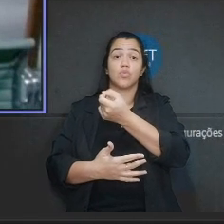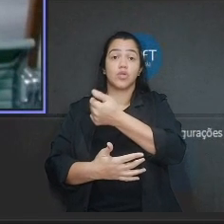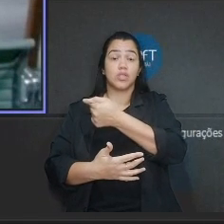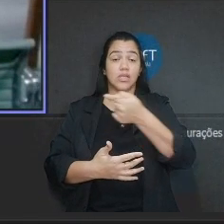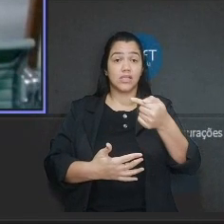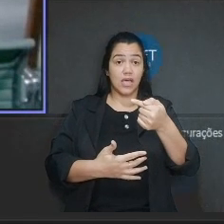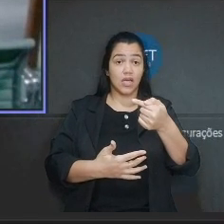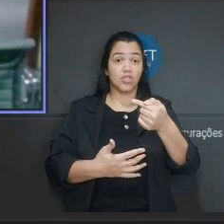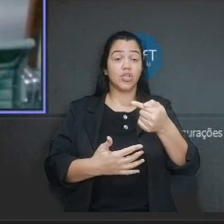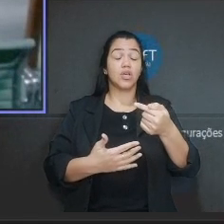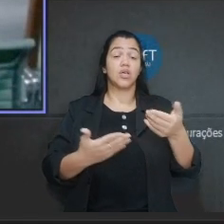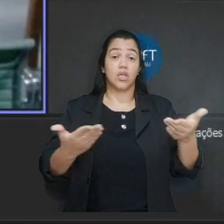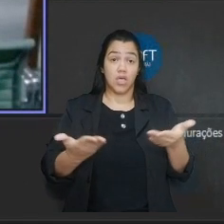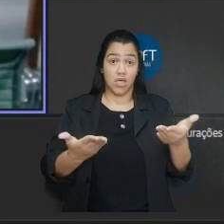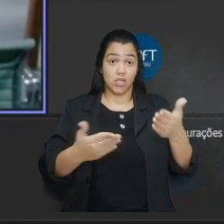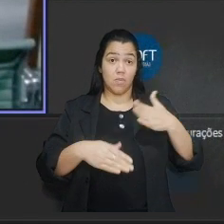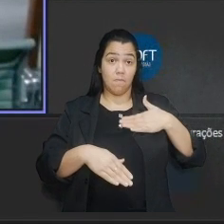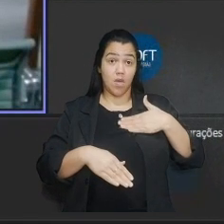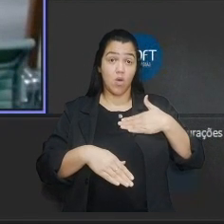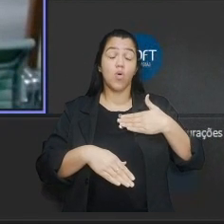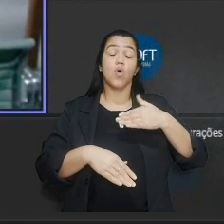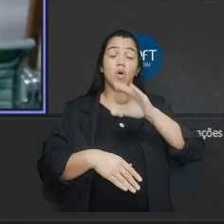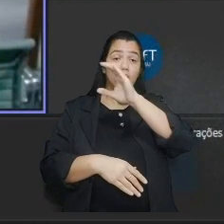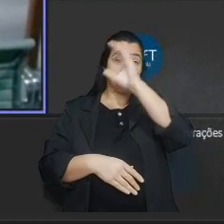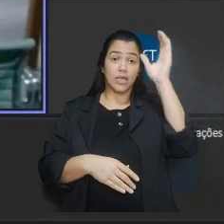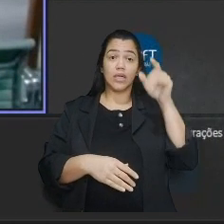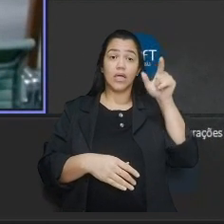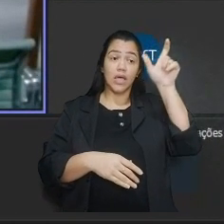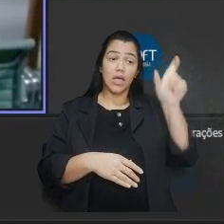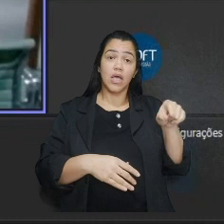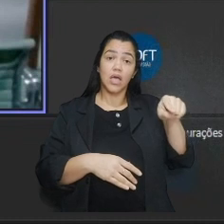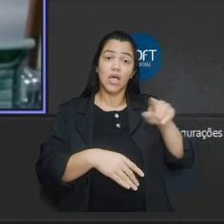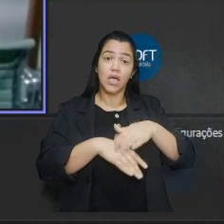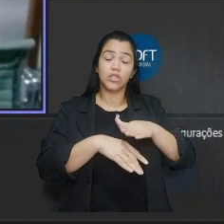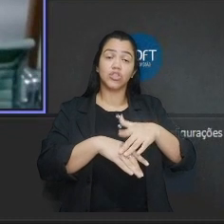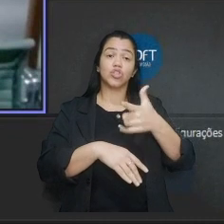iguais, só um foi em 2017 e esse do meu